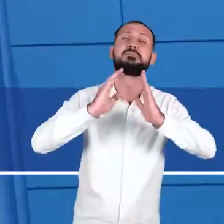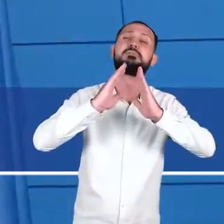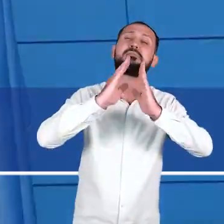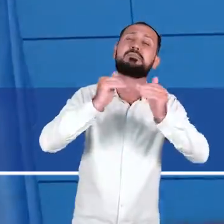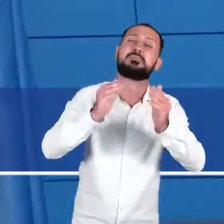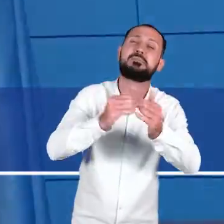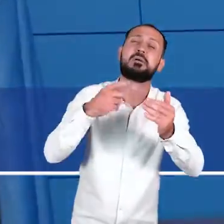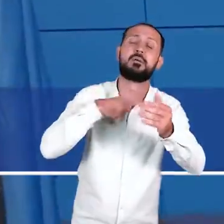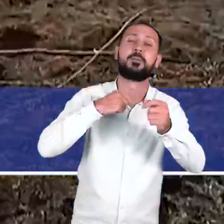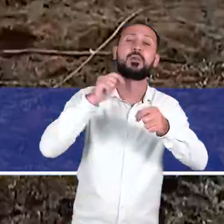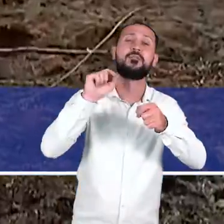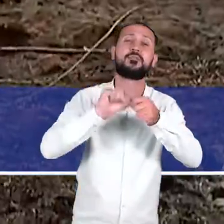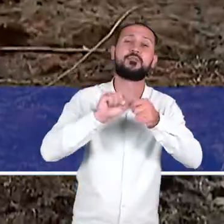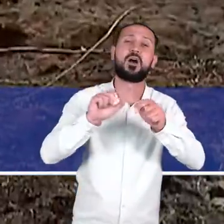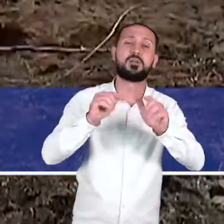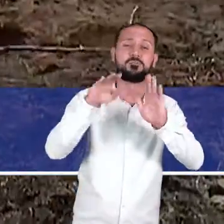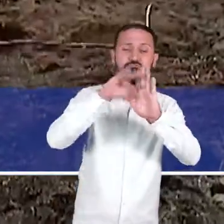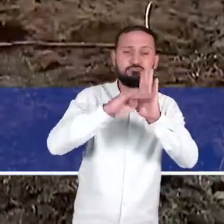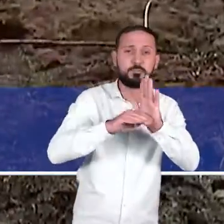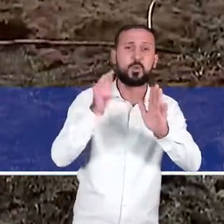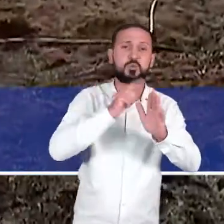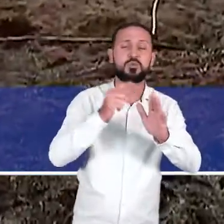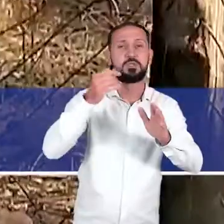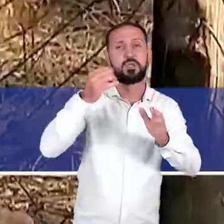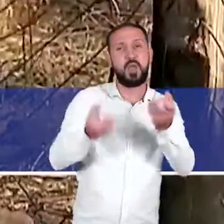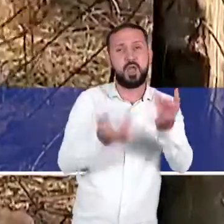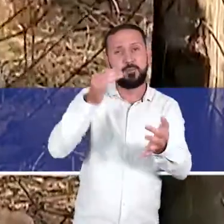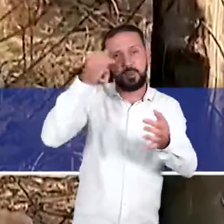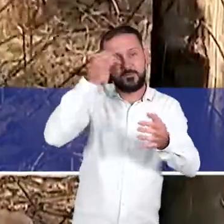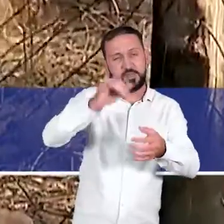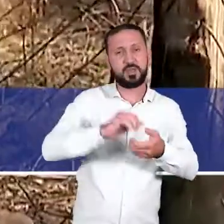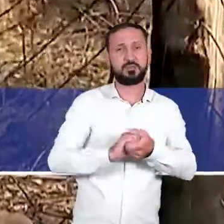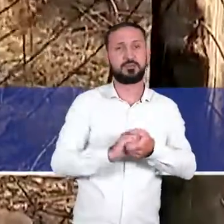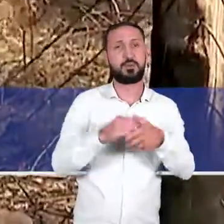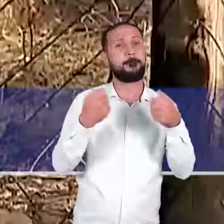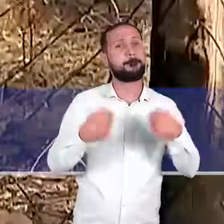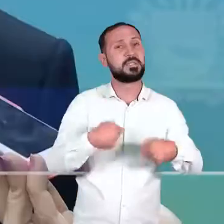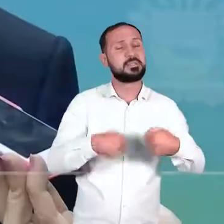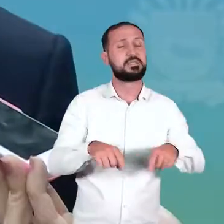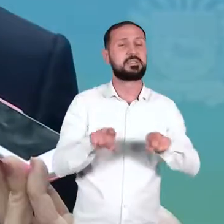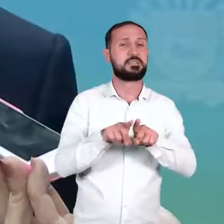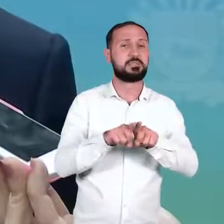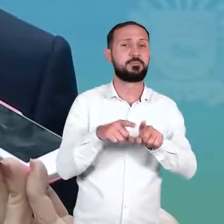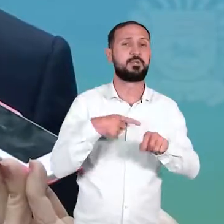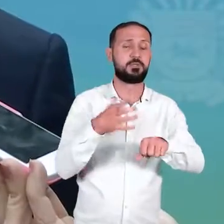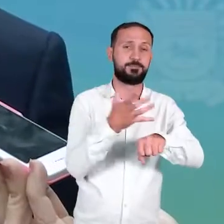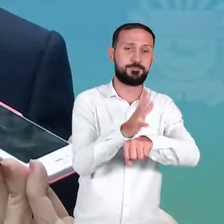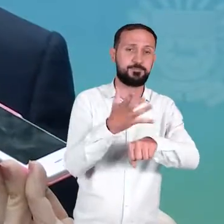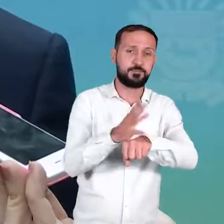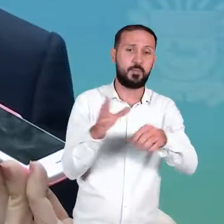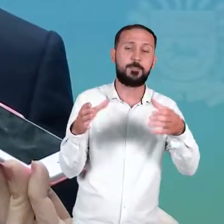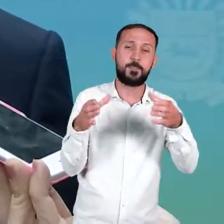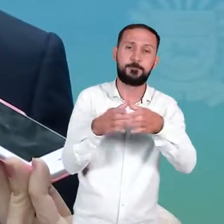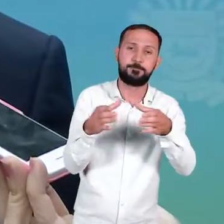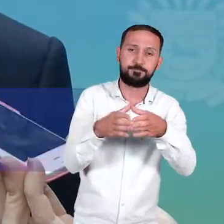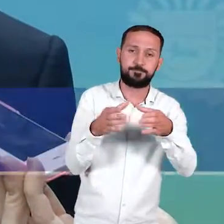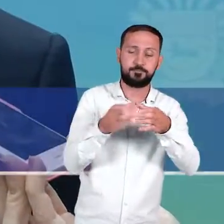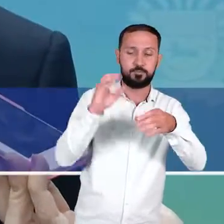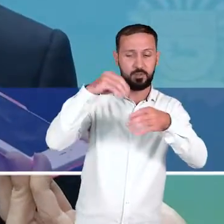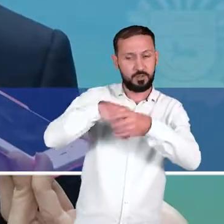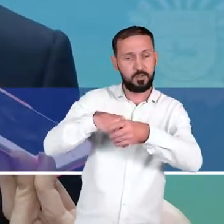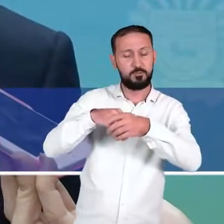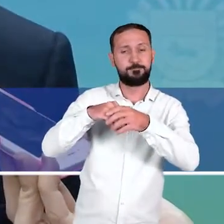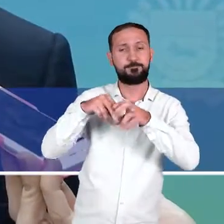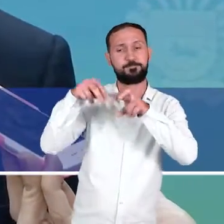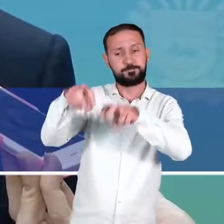medidas sejam tomadas para conter as queimadas no estado. Nós precisamos também treinar equipes nas propriedades